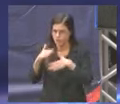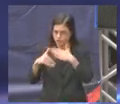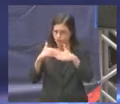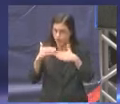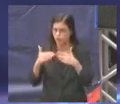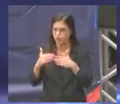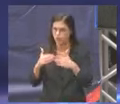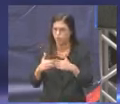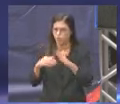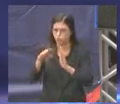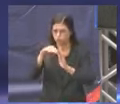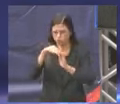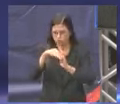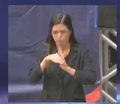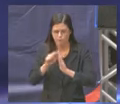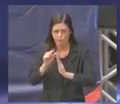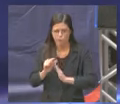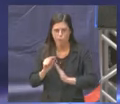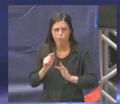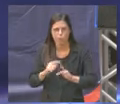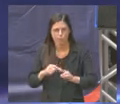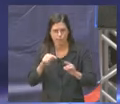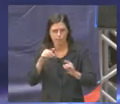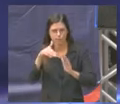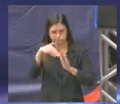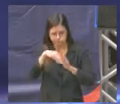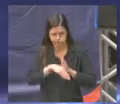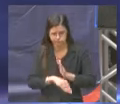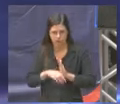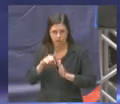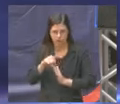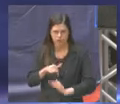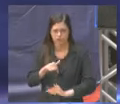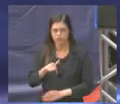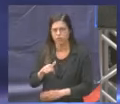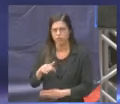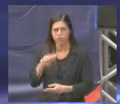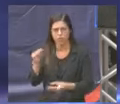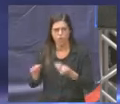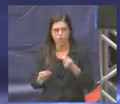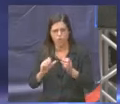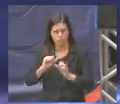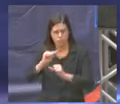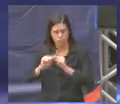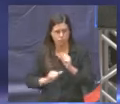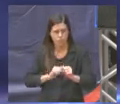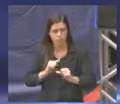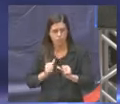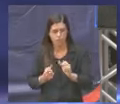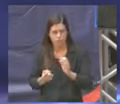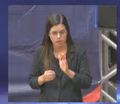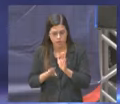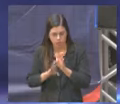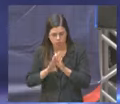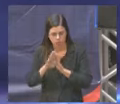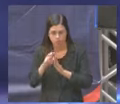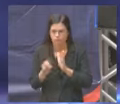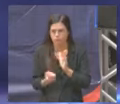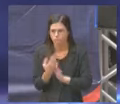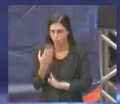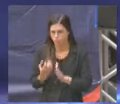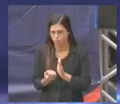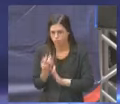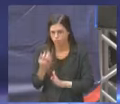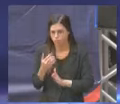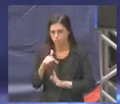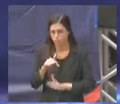caindo mais aqui. Então, a preocupação é como é que a gente reverte essa curva e aumenta a produtividade. Com o aumento de